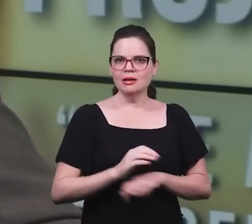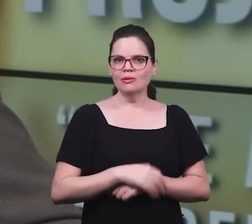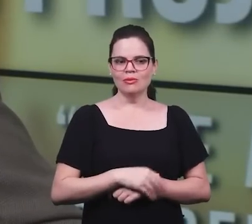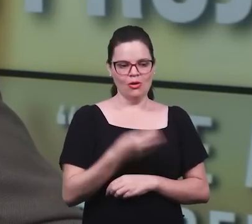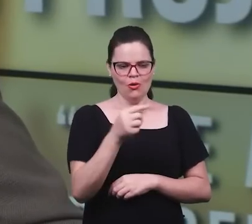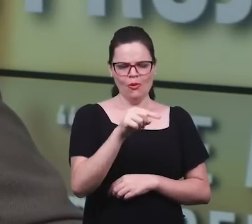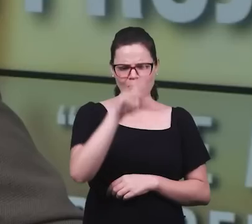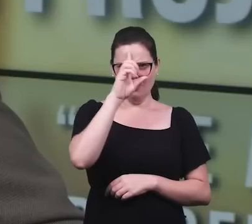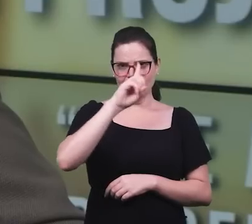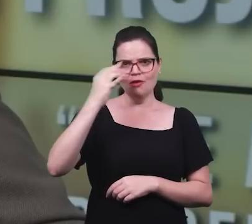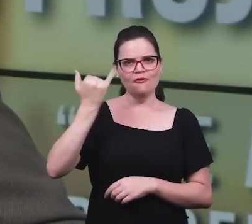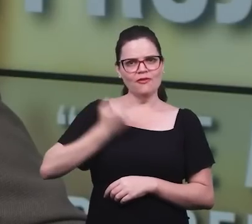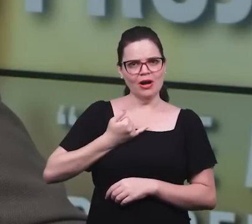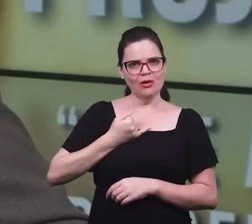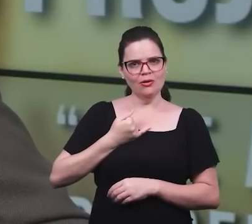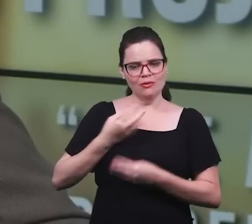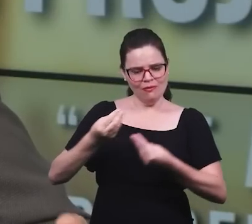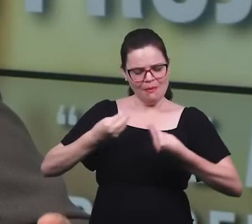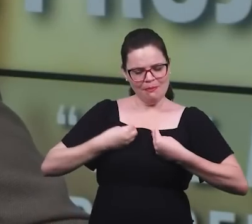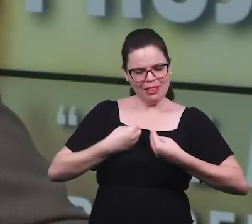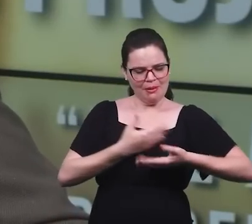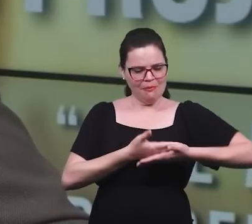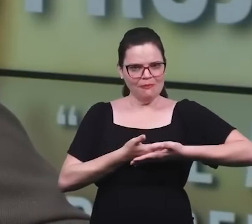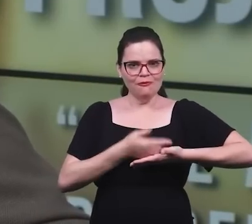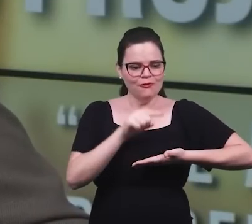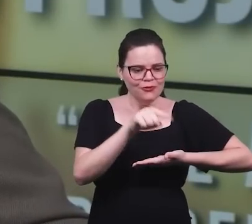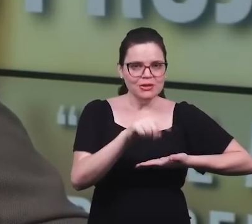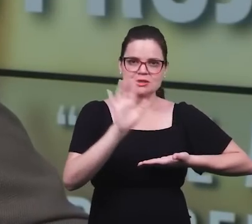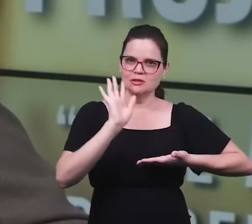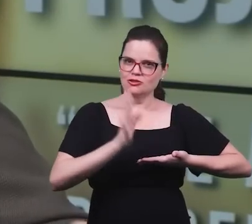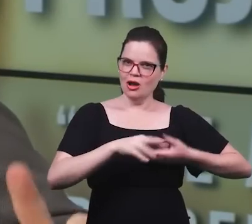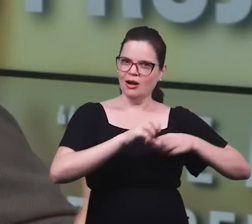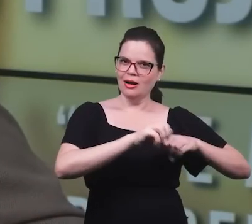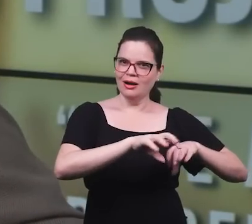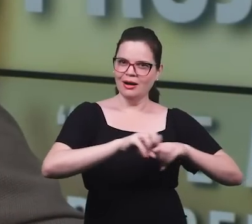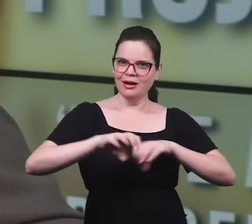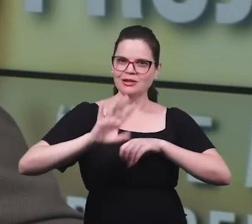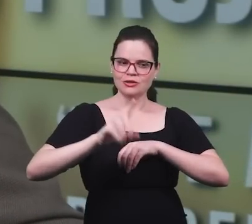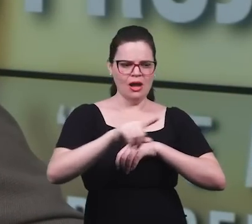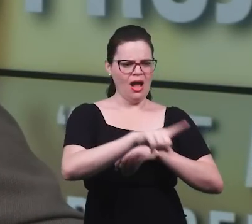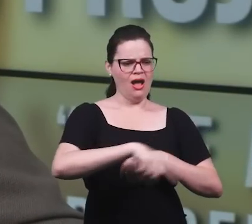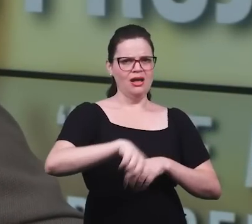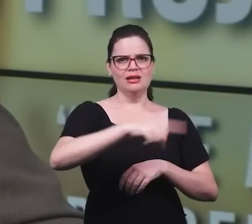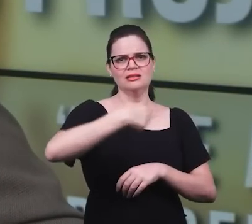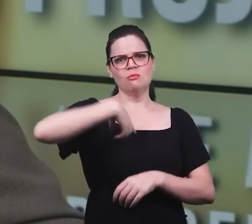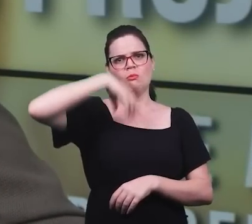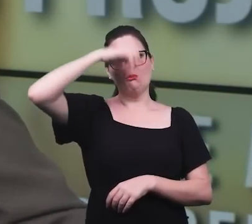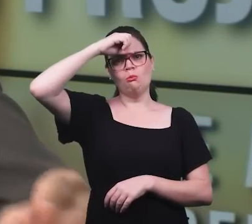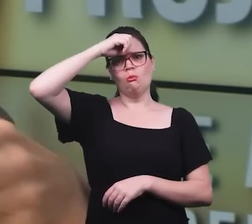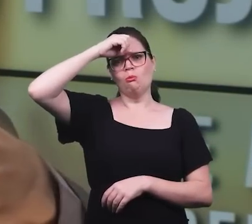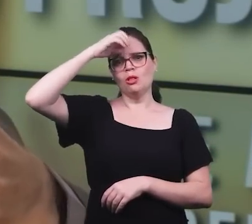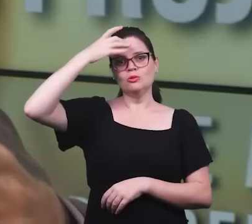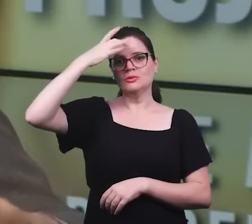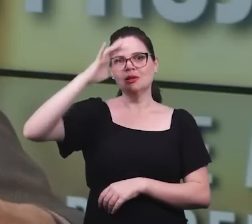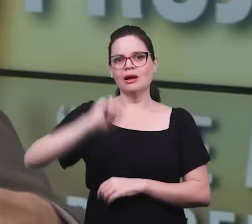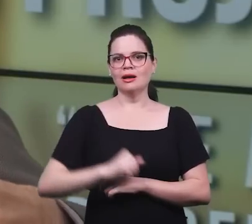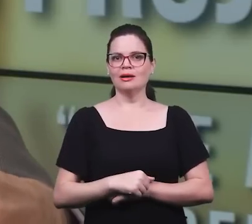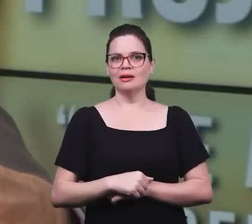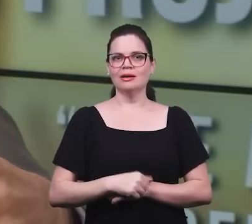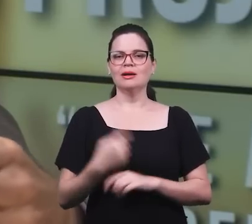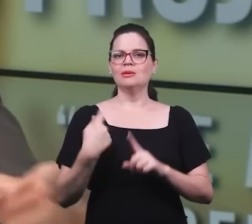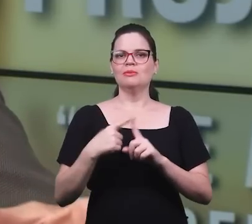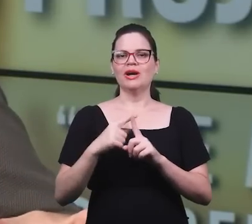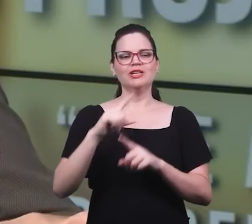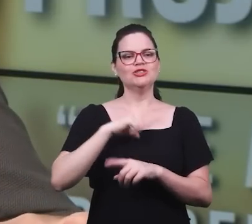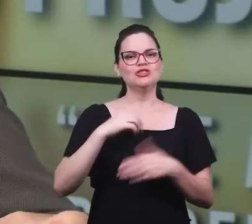falou com vocês, como pais para os seus filhos? Às vezes eles nem sabem que tinha alguma